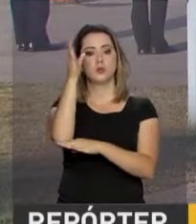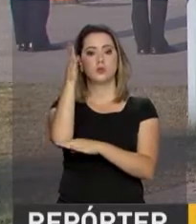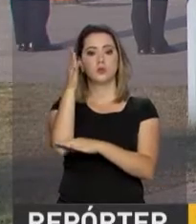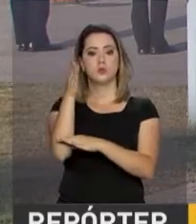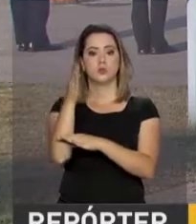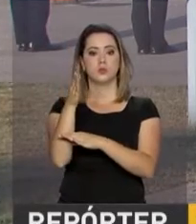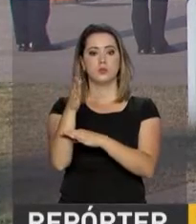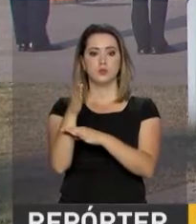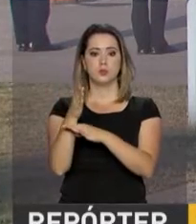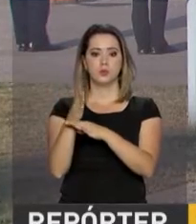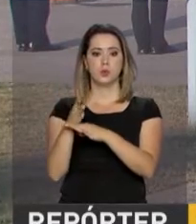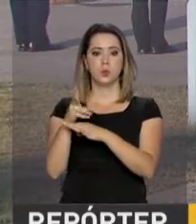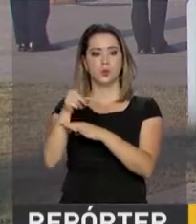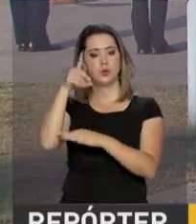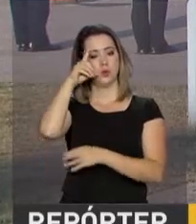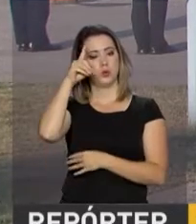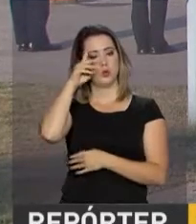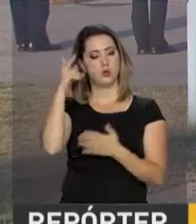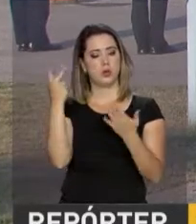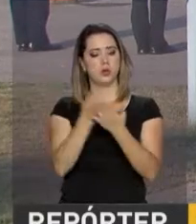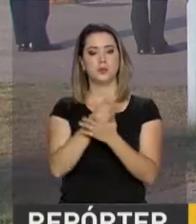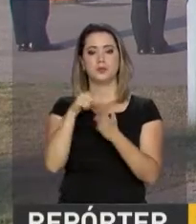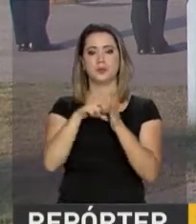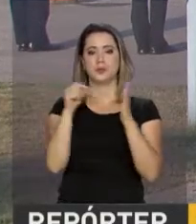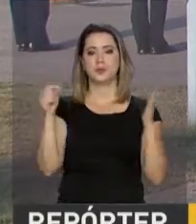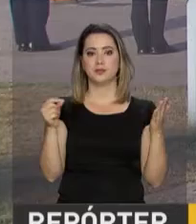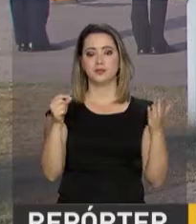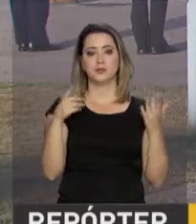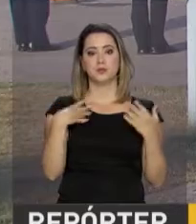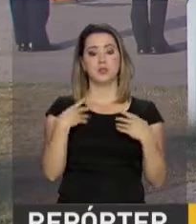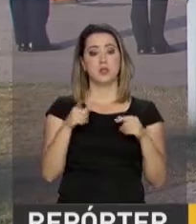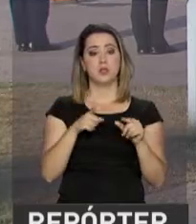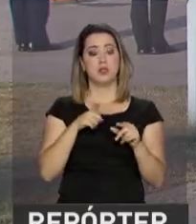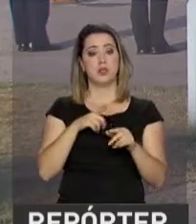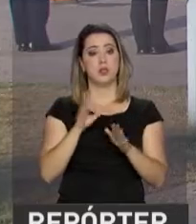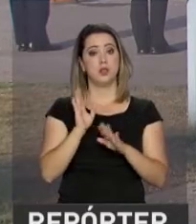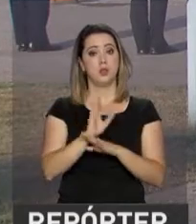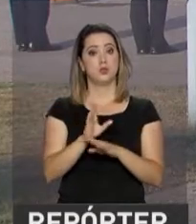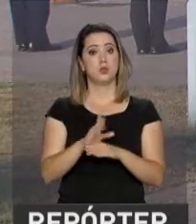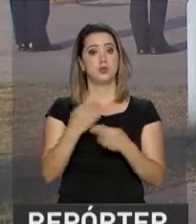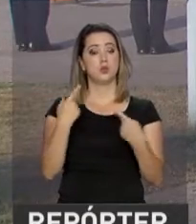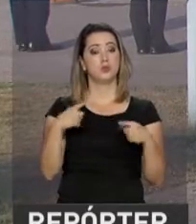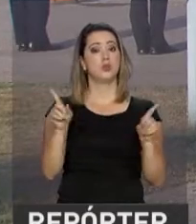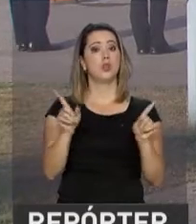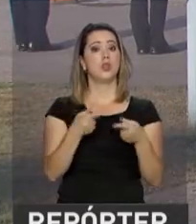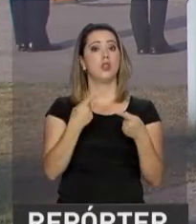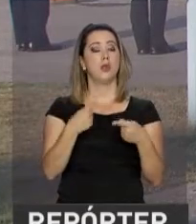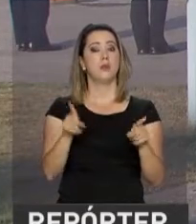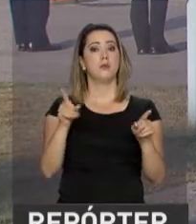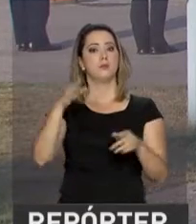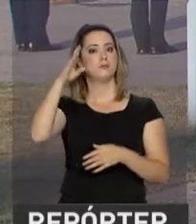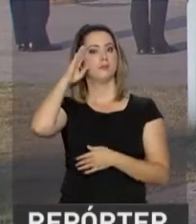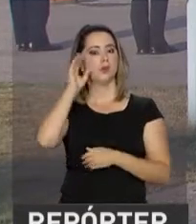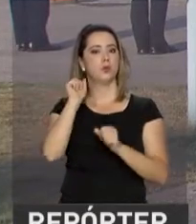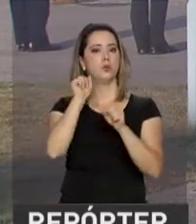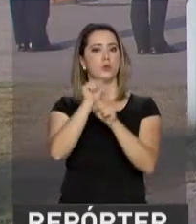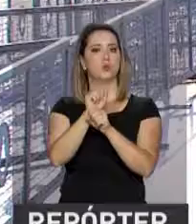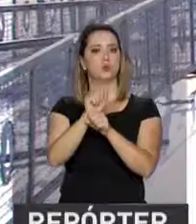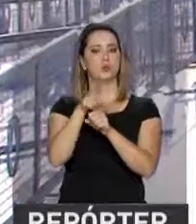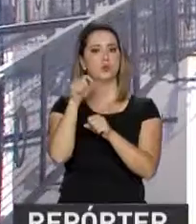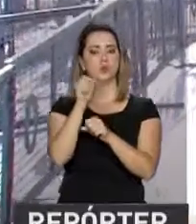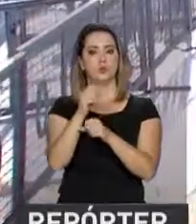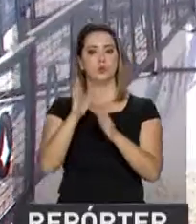bandeira, que acontece diariamente aqui no Palácio do Planalto, conta com a banda de música e com a presença dos Dragões da